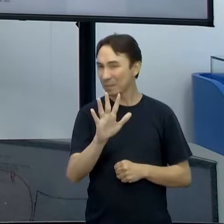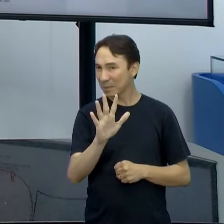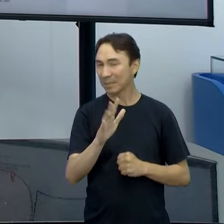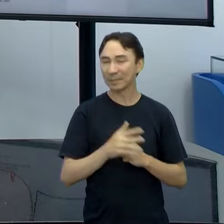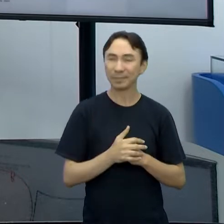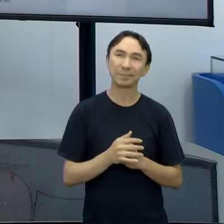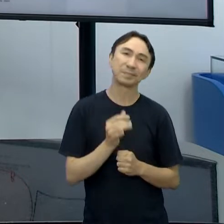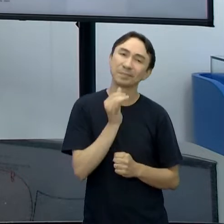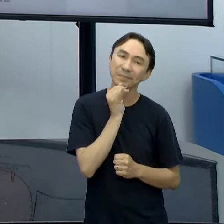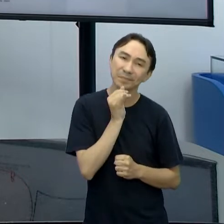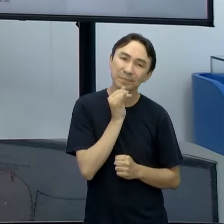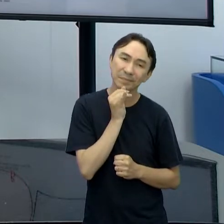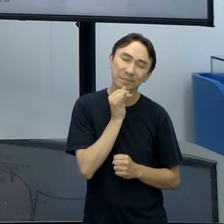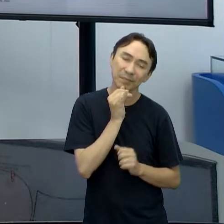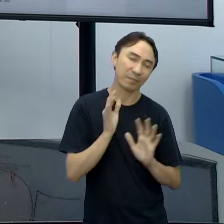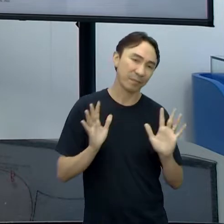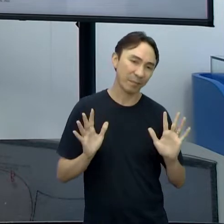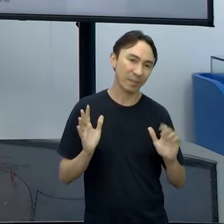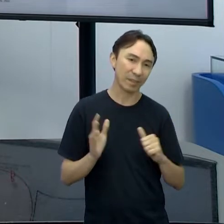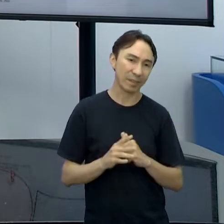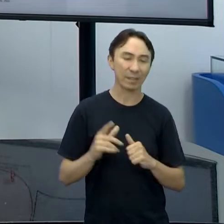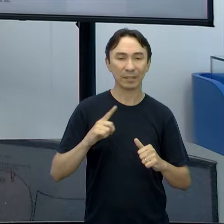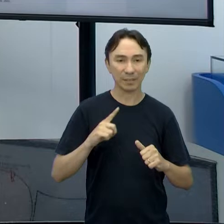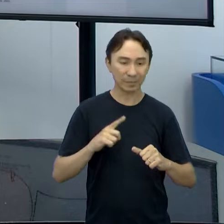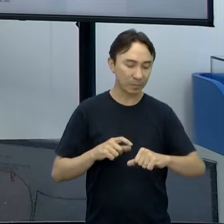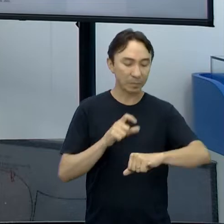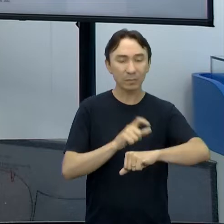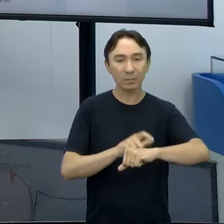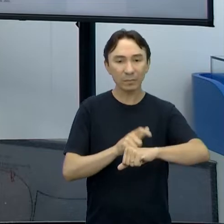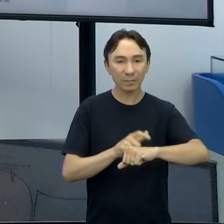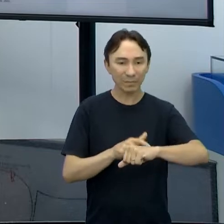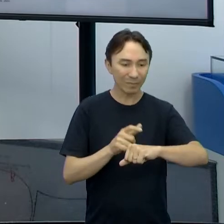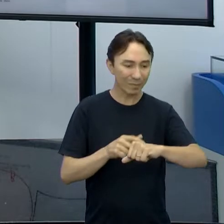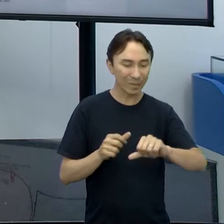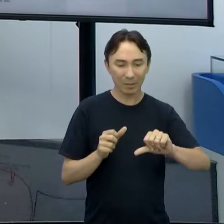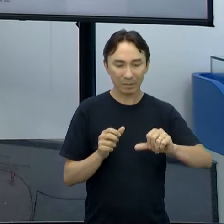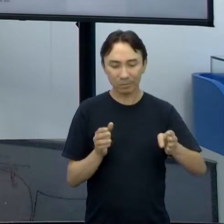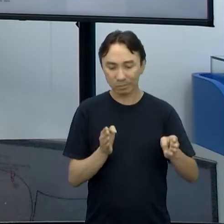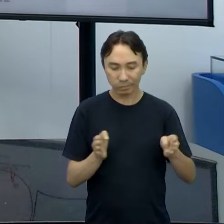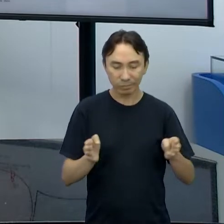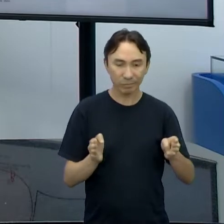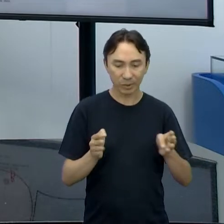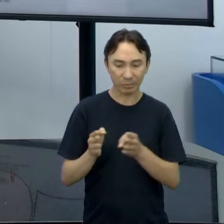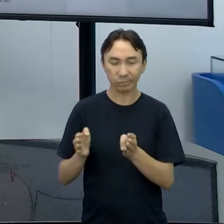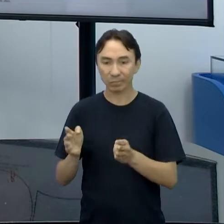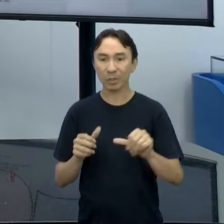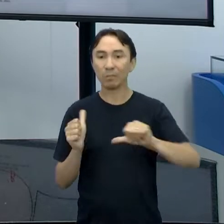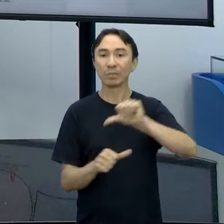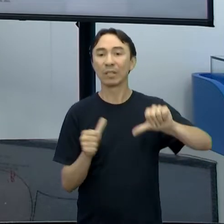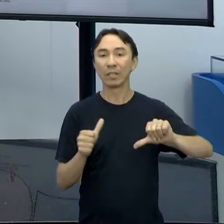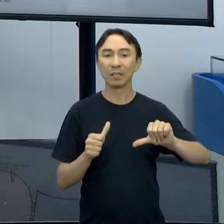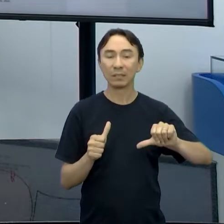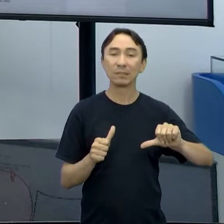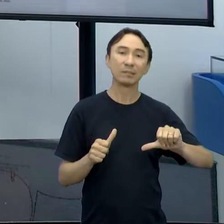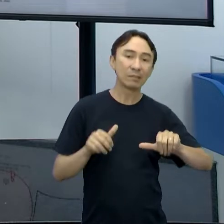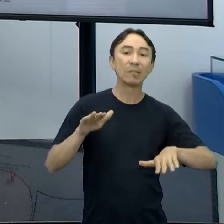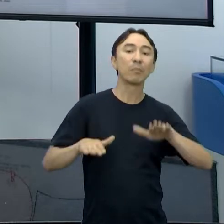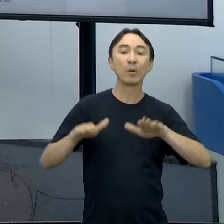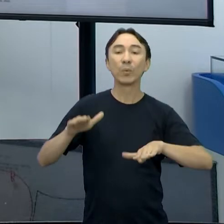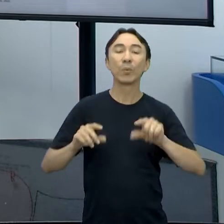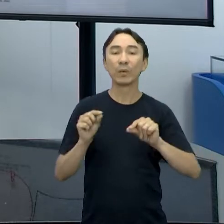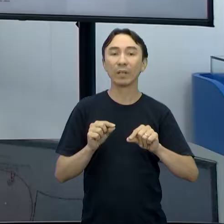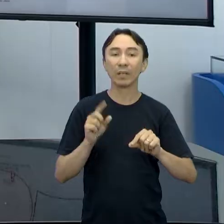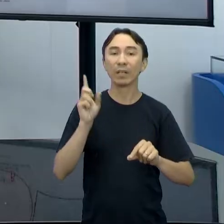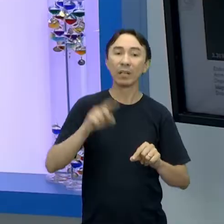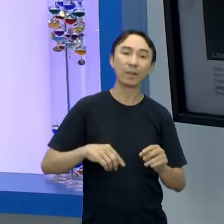mim mudar o período de oscilação desse pêndulo, o que depende para você mudar? Depende do comprimento e da